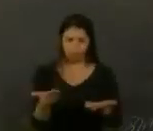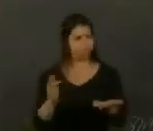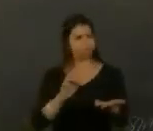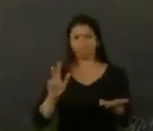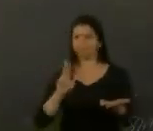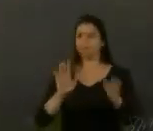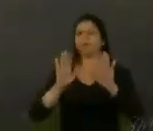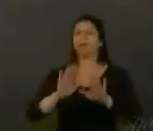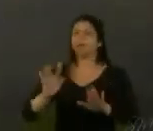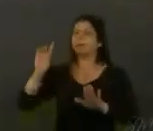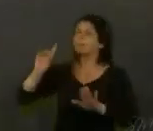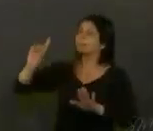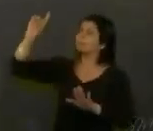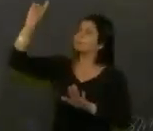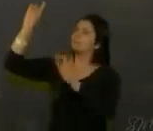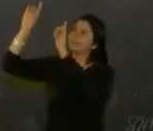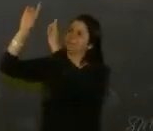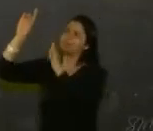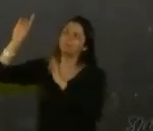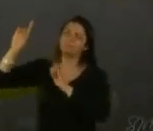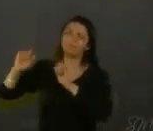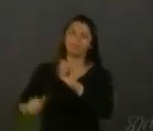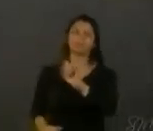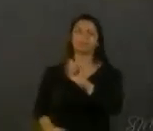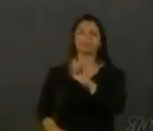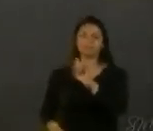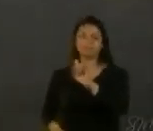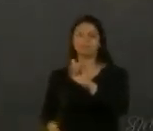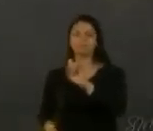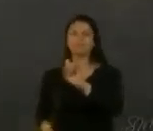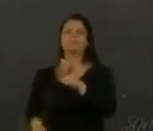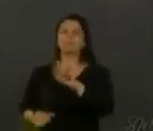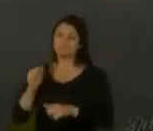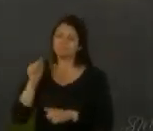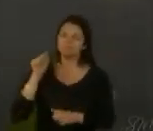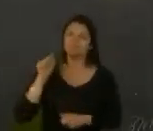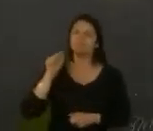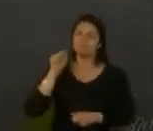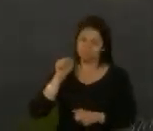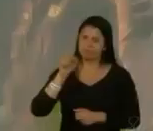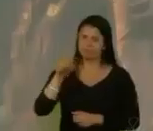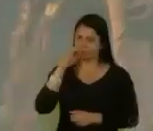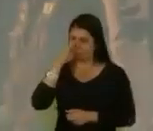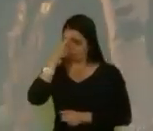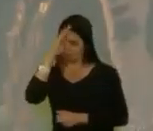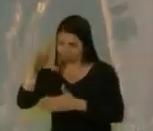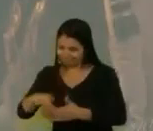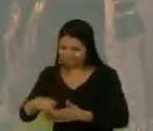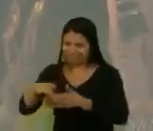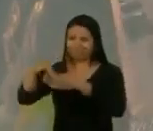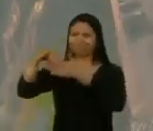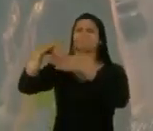mas Deus falou assim: esse aí vou